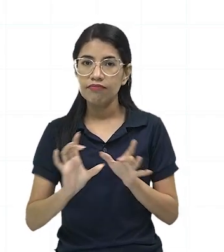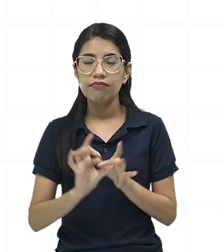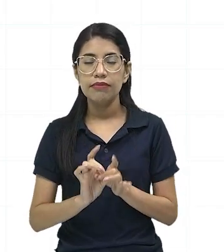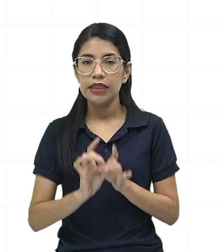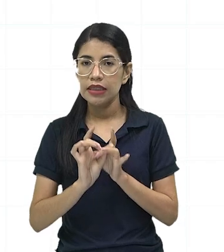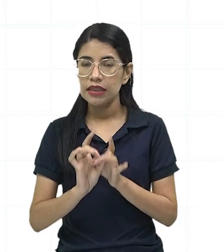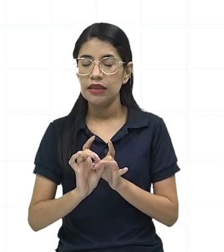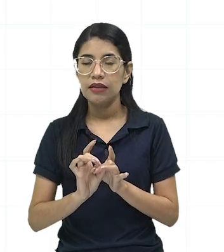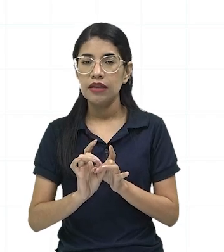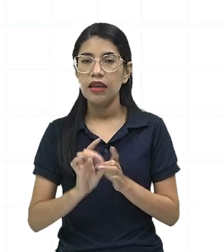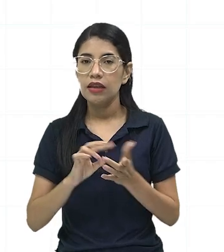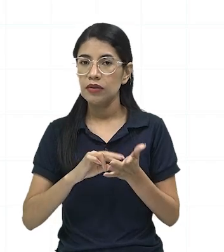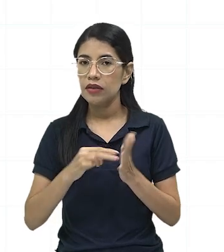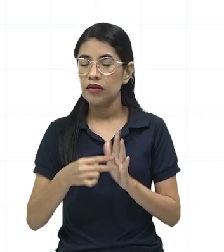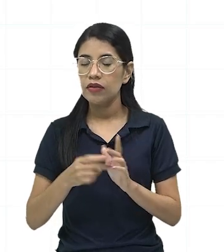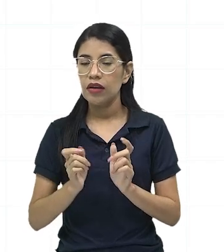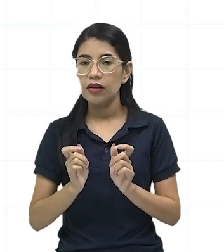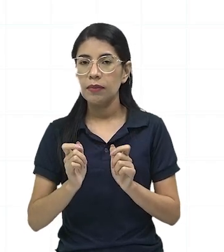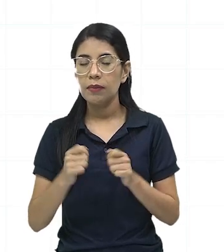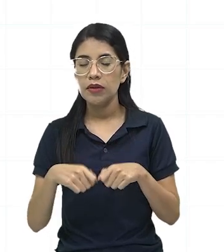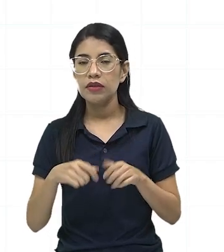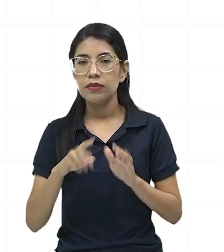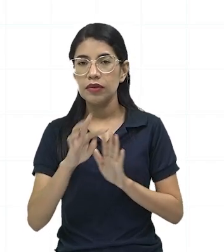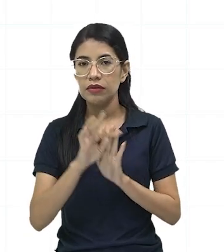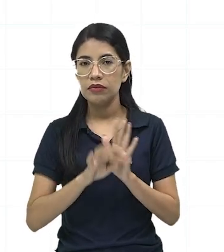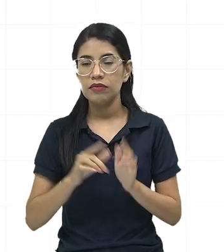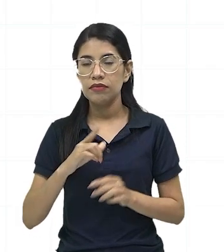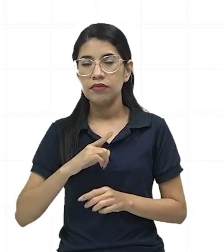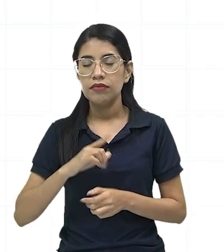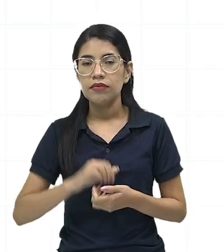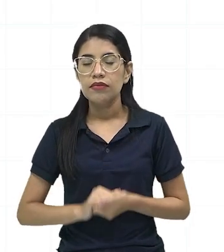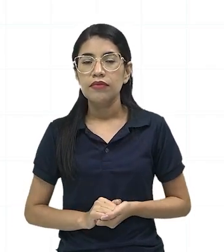Elas que vão dar sentido a esse texto.